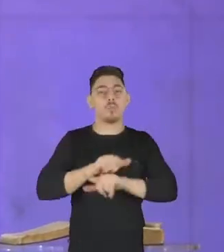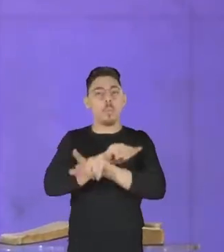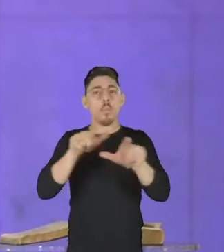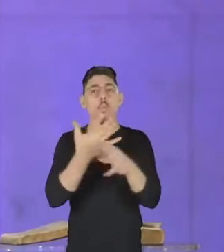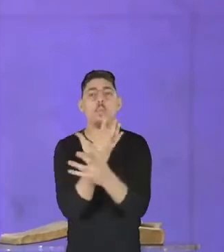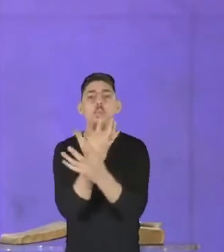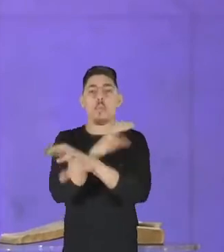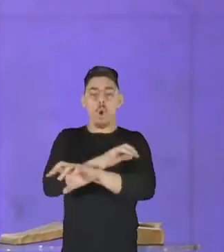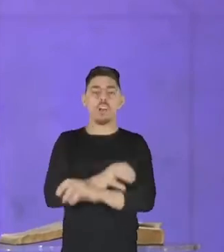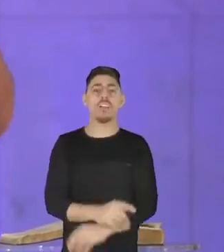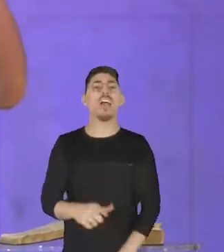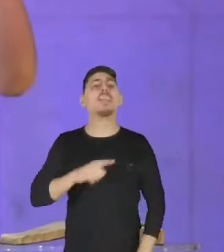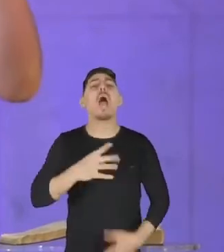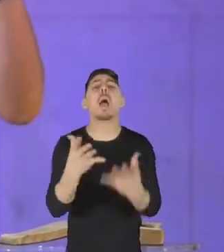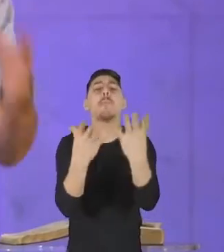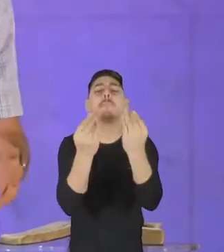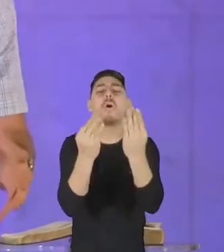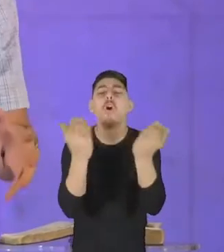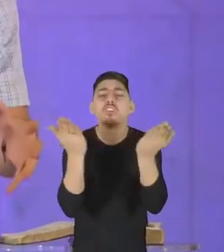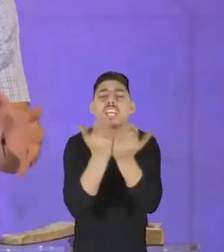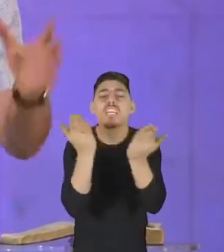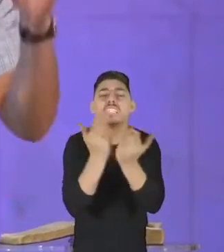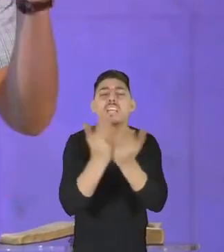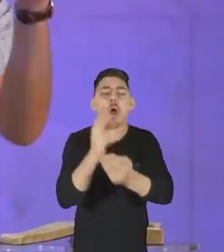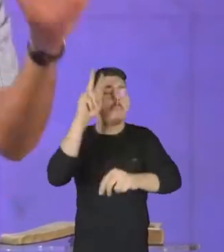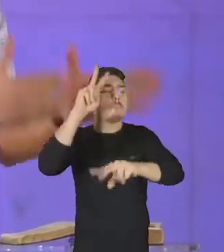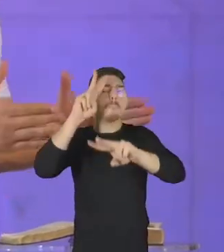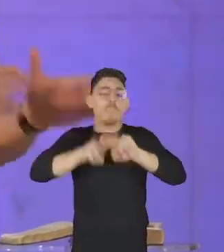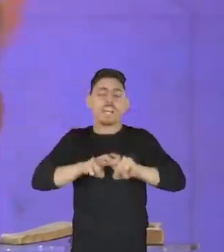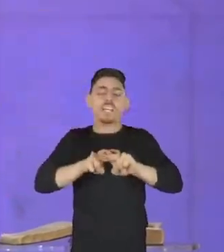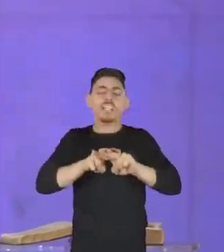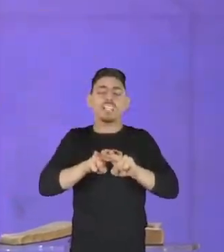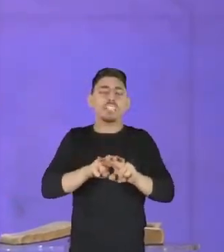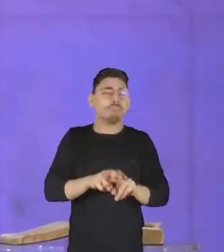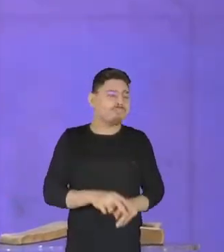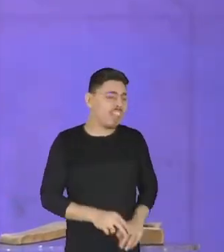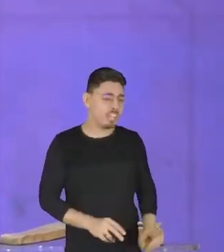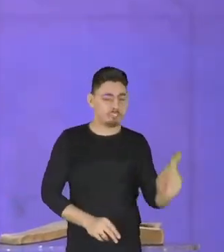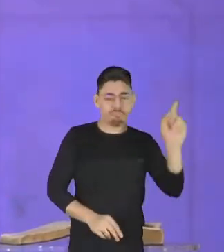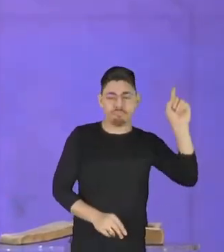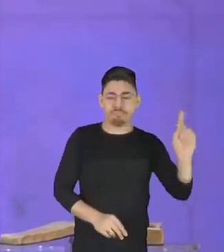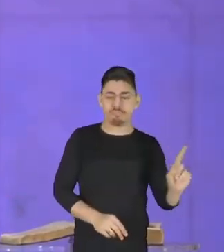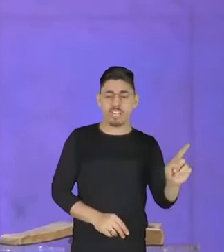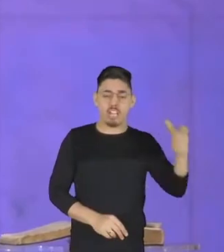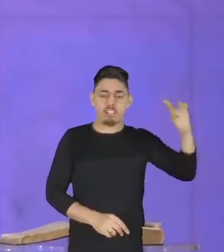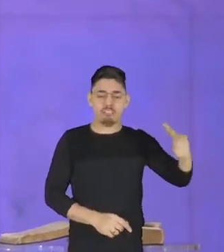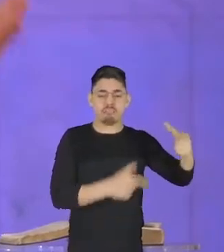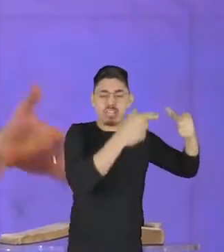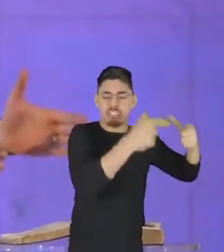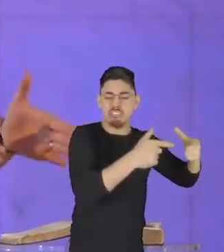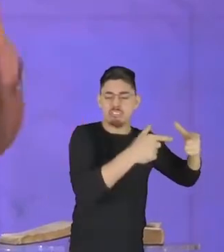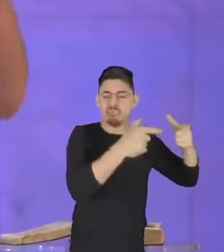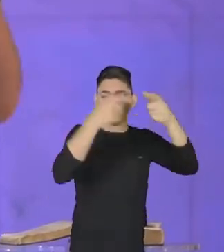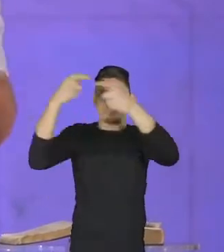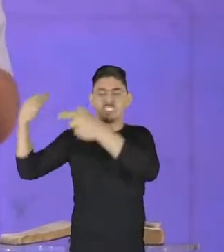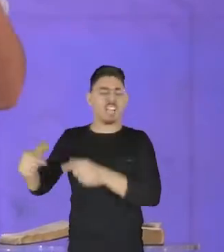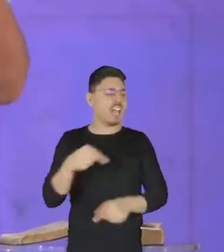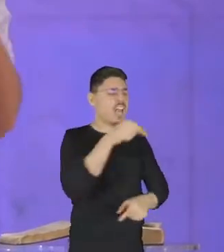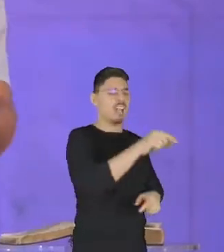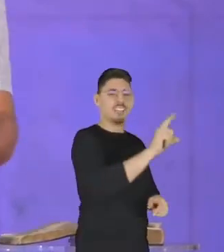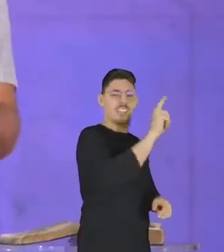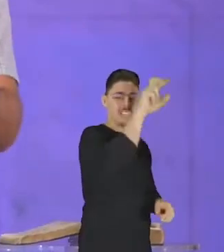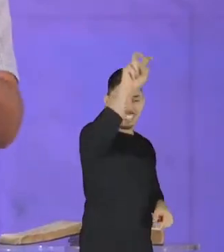Há muitos cristãos que estão presos entre o Egito e Canaã. Saíram do Egito, mas